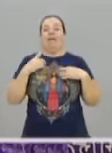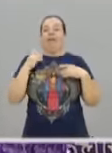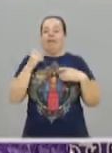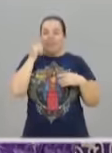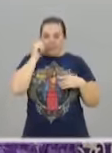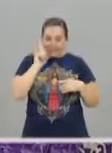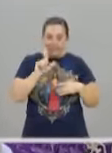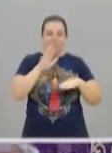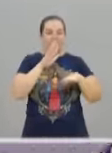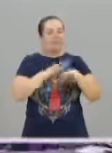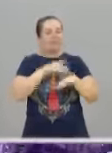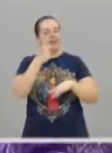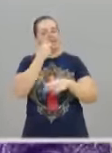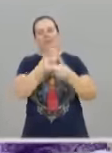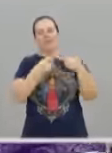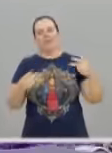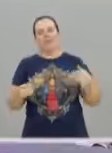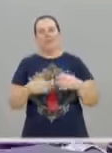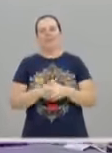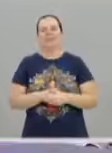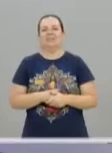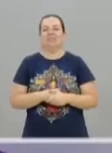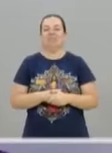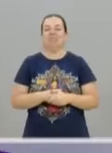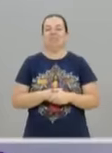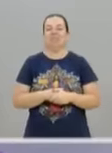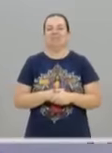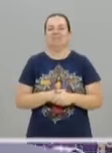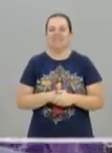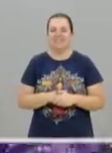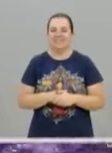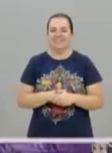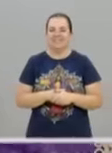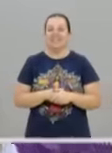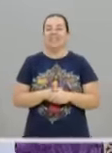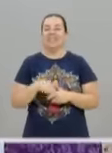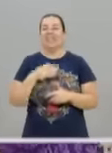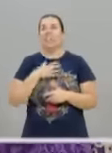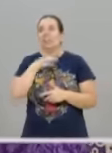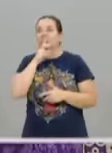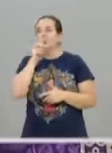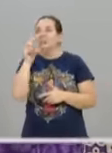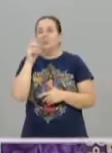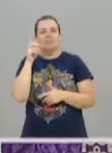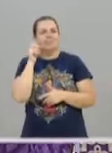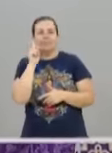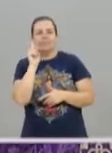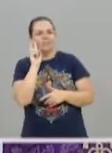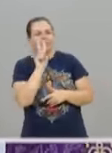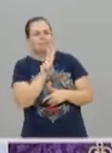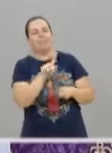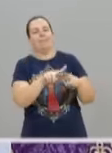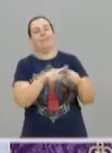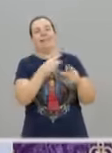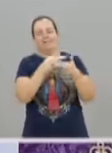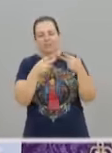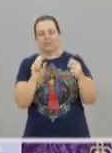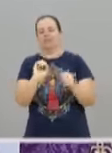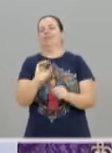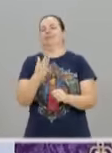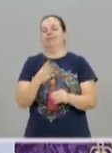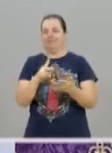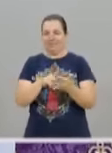ajudam você fala meu Deus a gente não vê mas está sendo feito TV